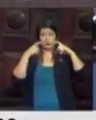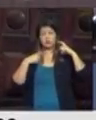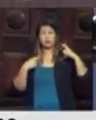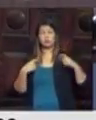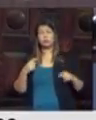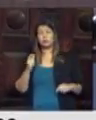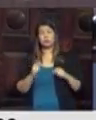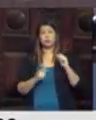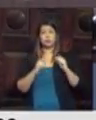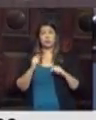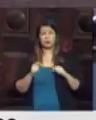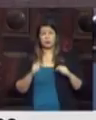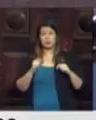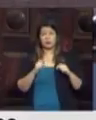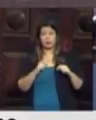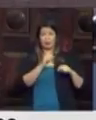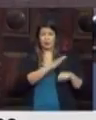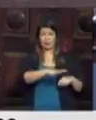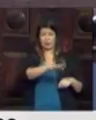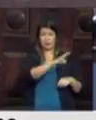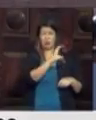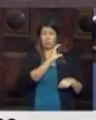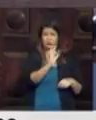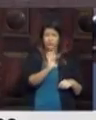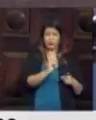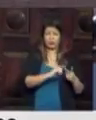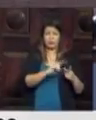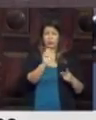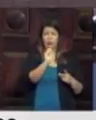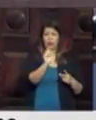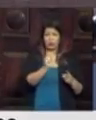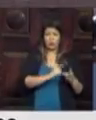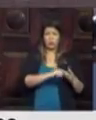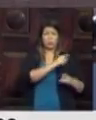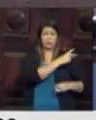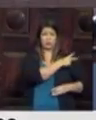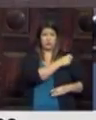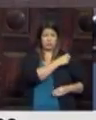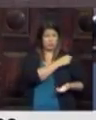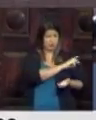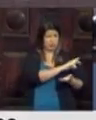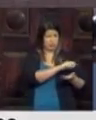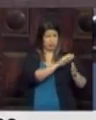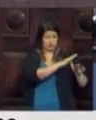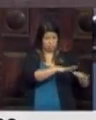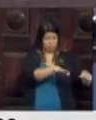pelo fato da região dos Lagos receber um grande fluxo de turistas